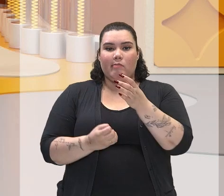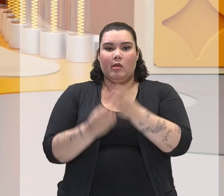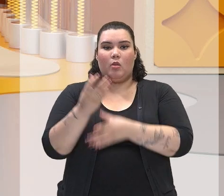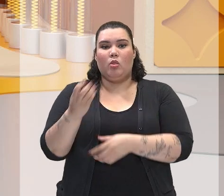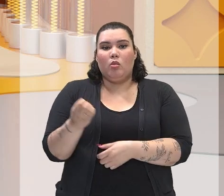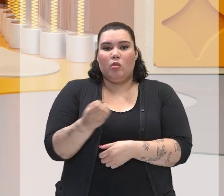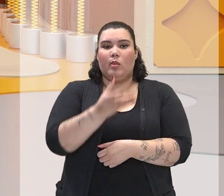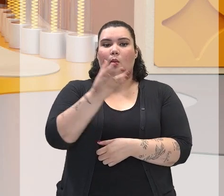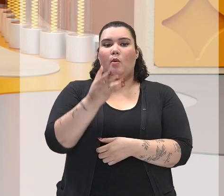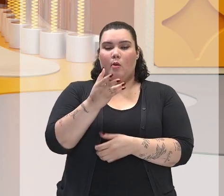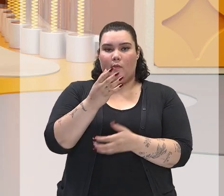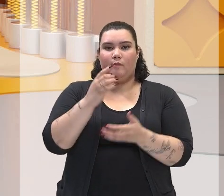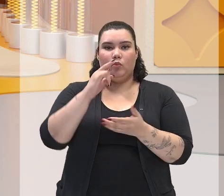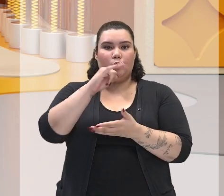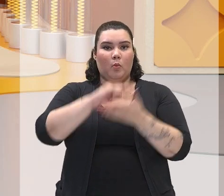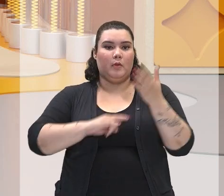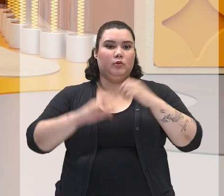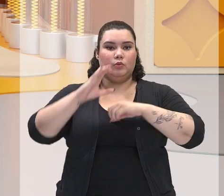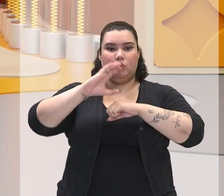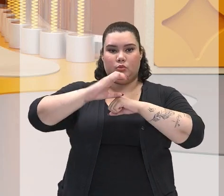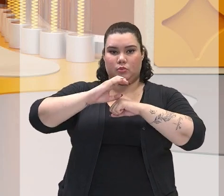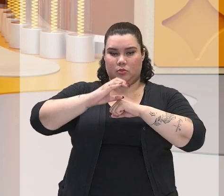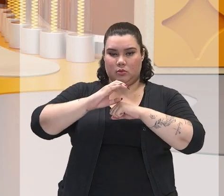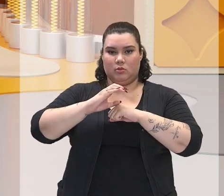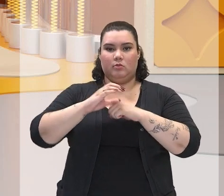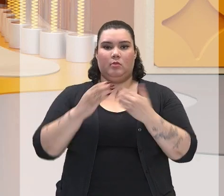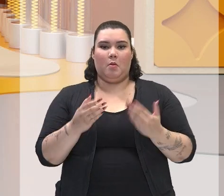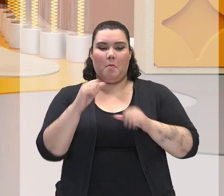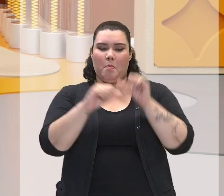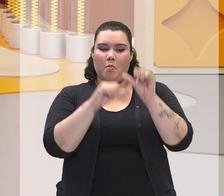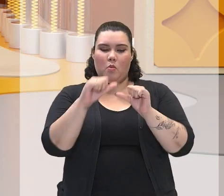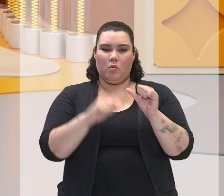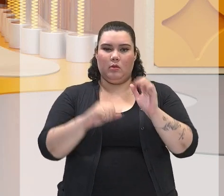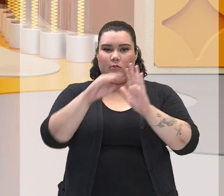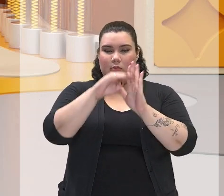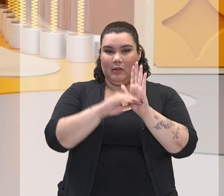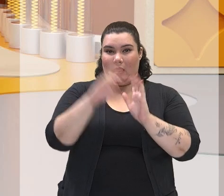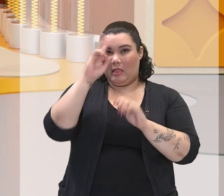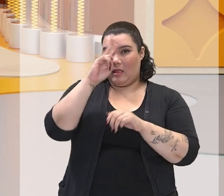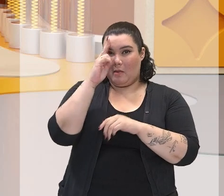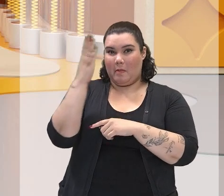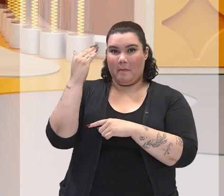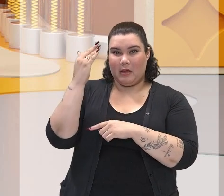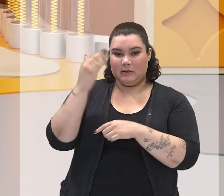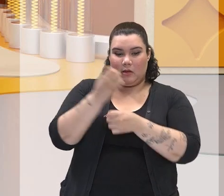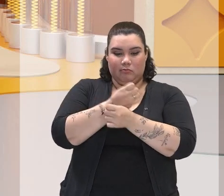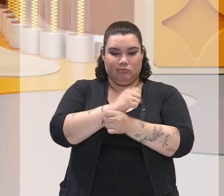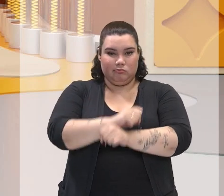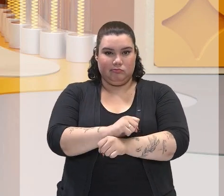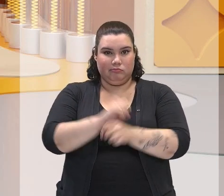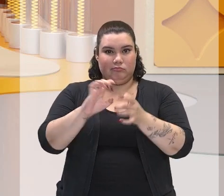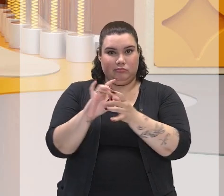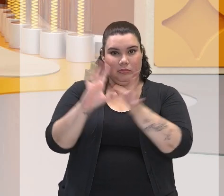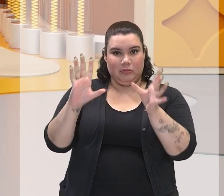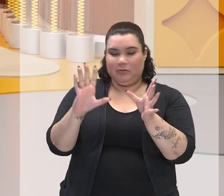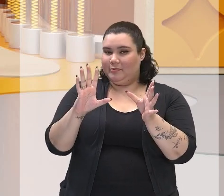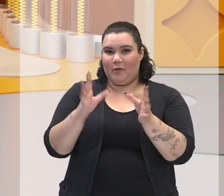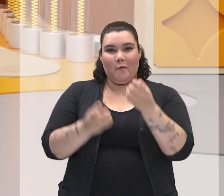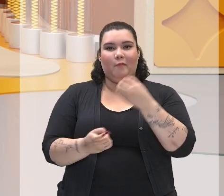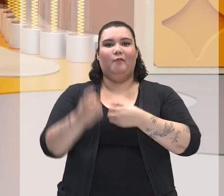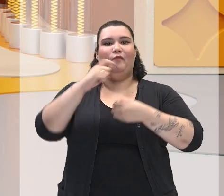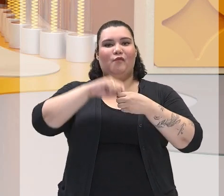muitas coisas do que foi retirado, como, por exemplo, a questão do fim da escravidão, que havia sido instituída pelos jacobinos. Ela vai ser